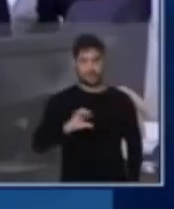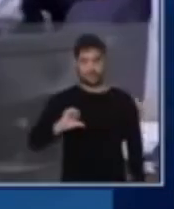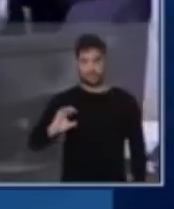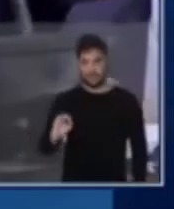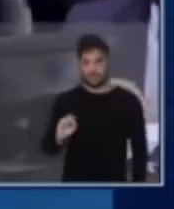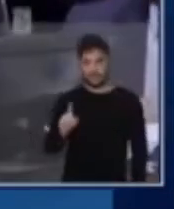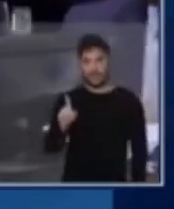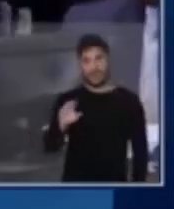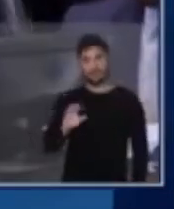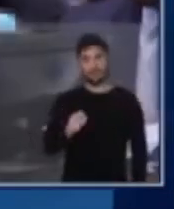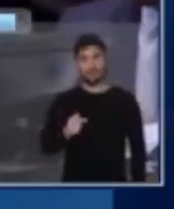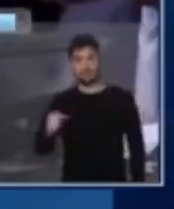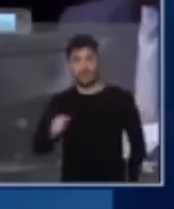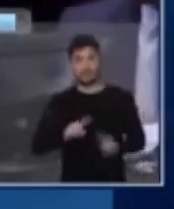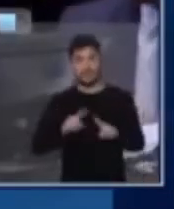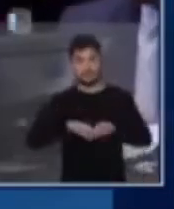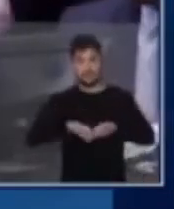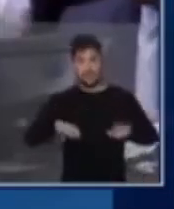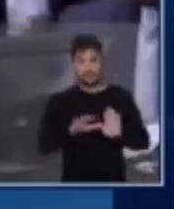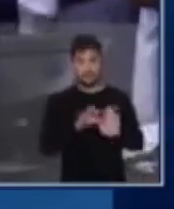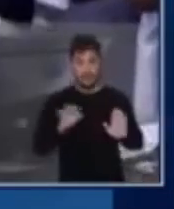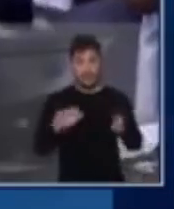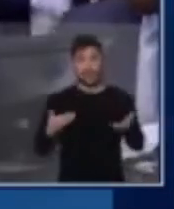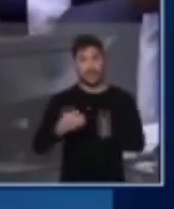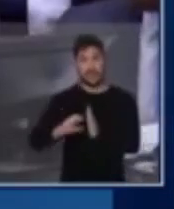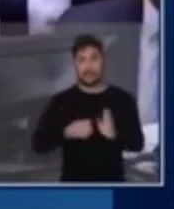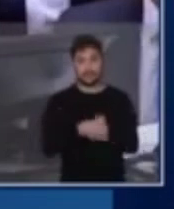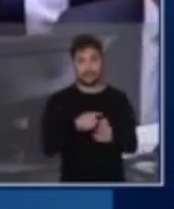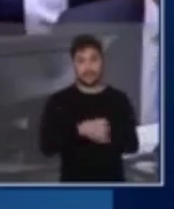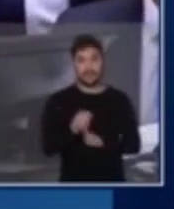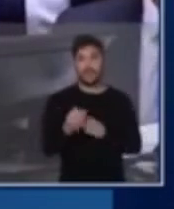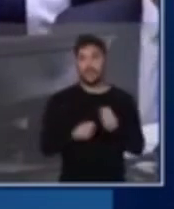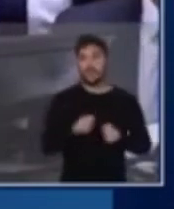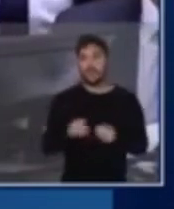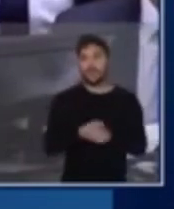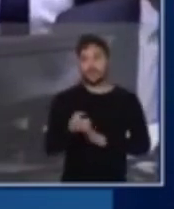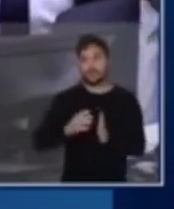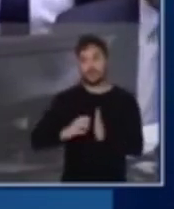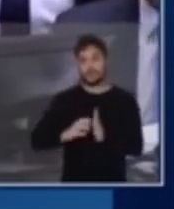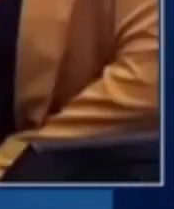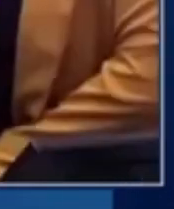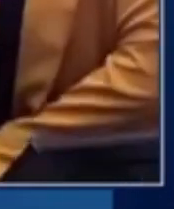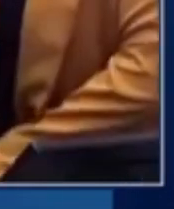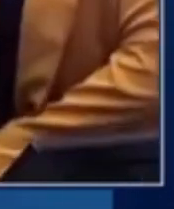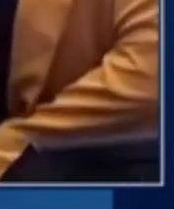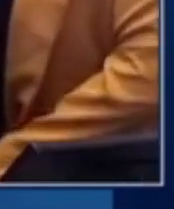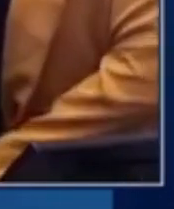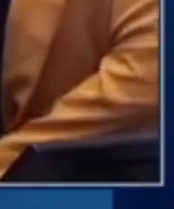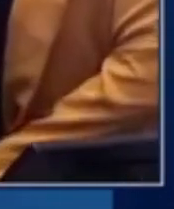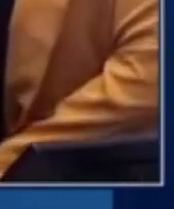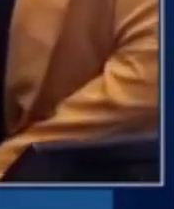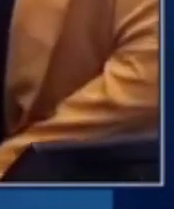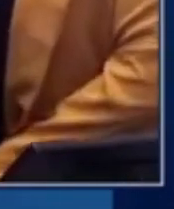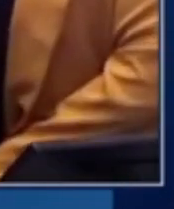ele se beneficiou desse esquema? Não, na matéria do Estadão não tinha isso, da Folha de São Paulo não tinha isso. Não tinha